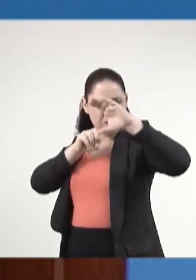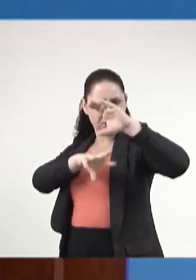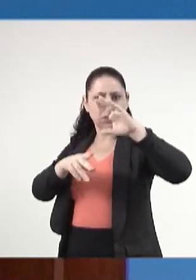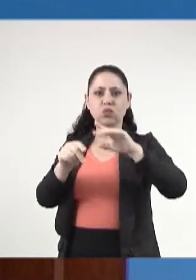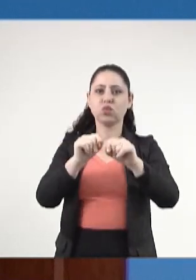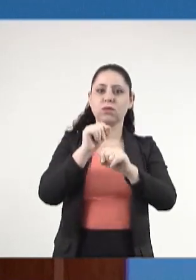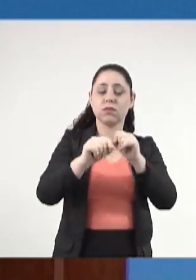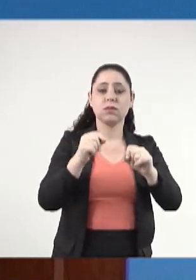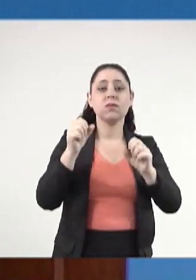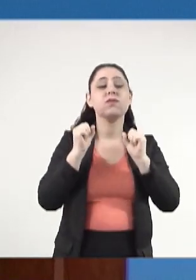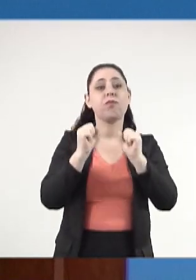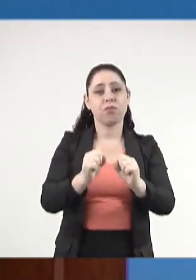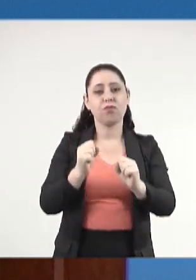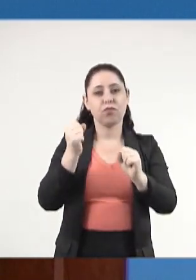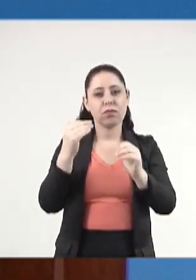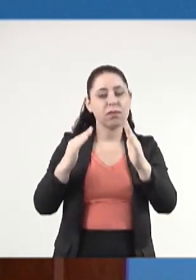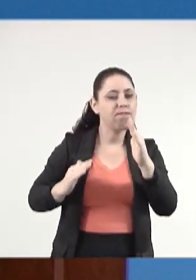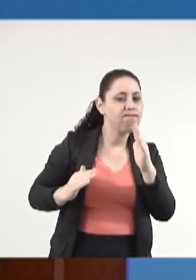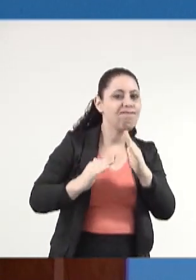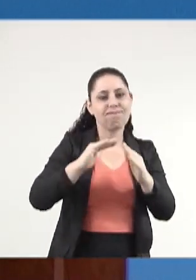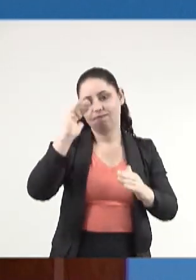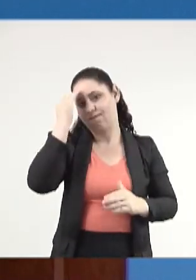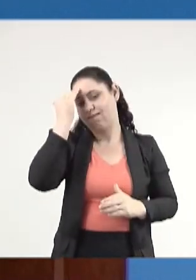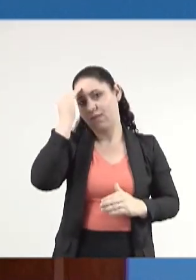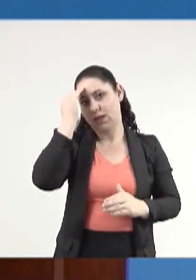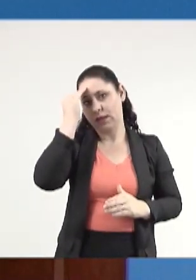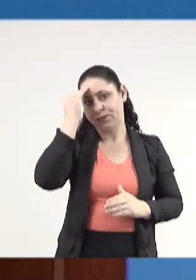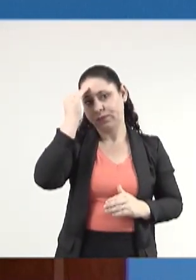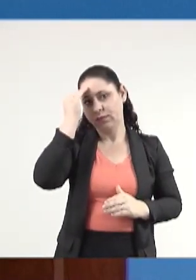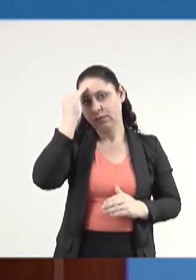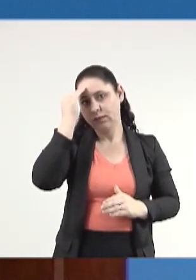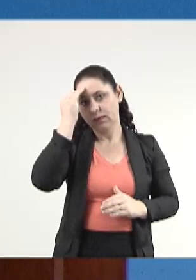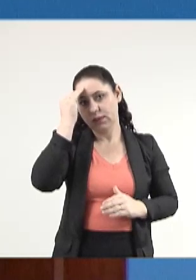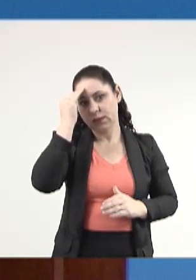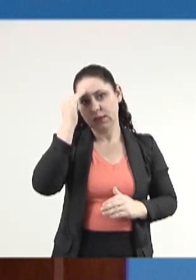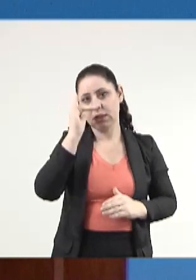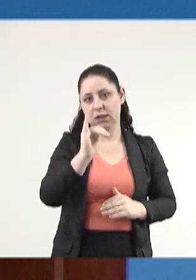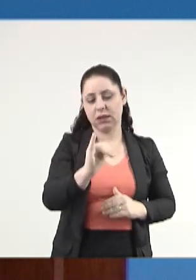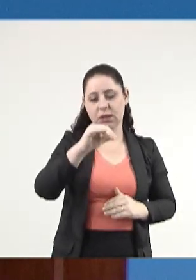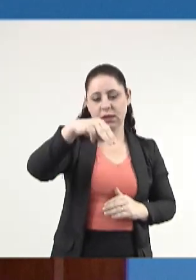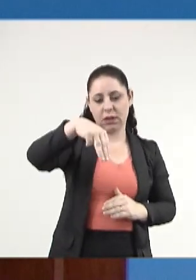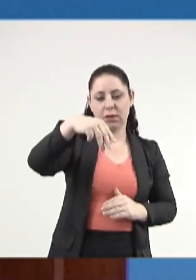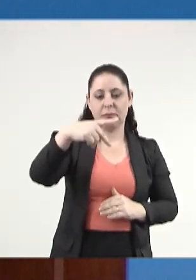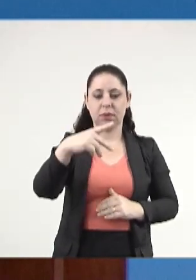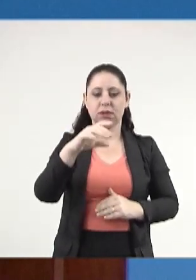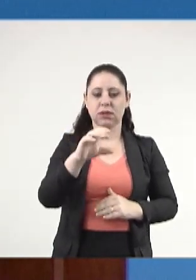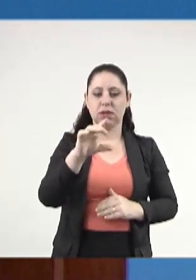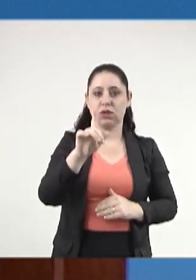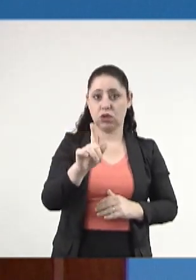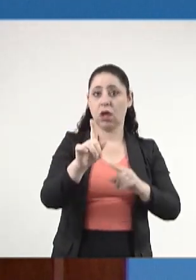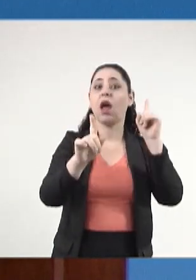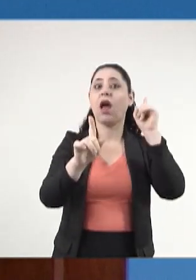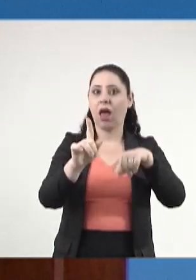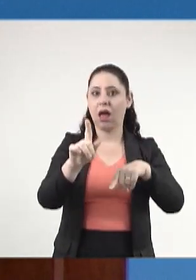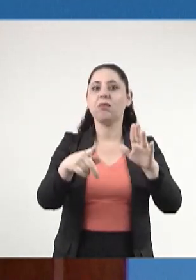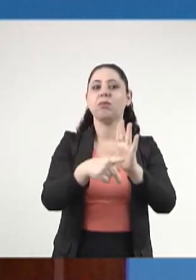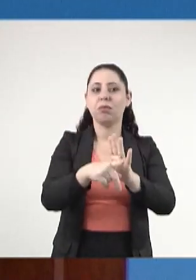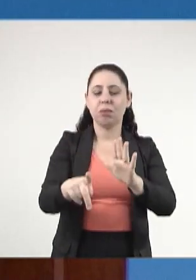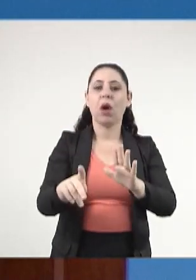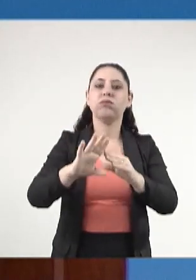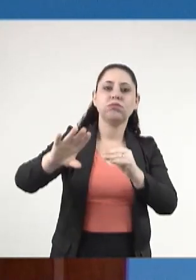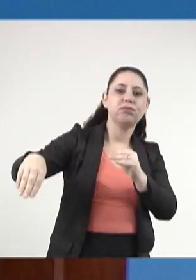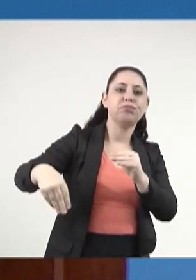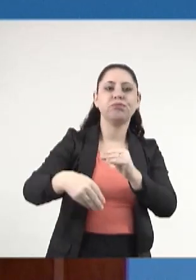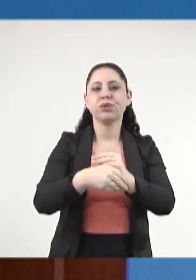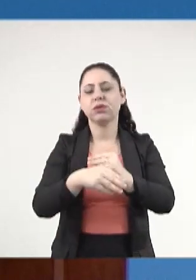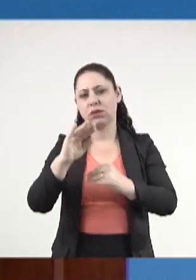nós possamos chegar e entender que o IMPCG em Campo Grande também é um órgão de saúde complementar.